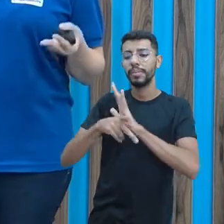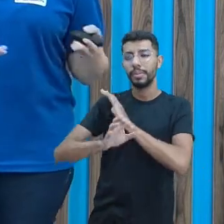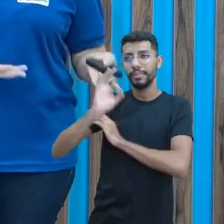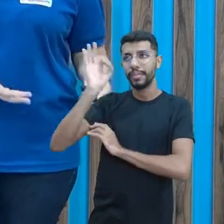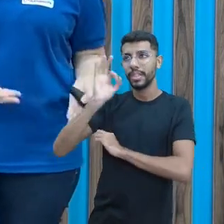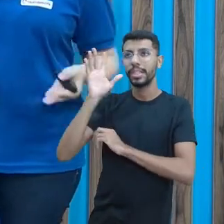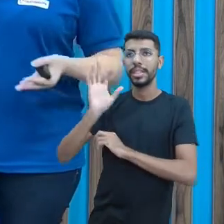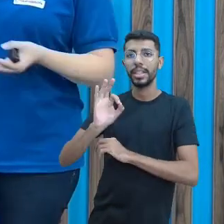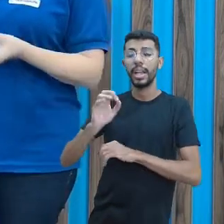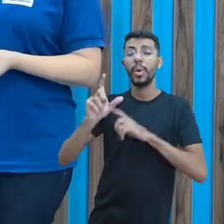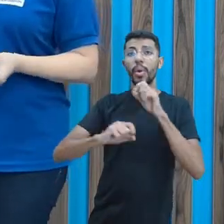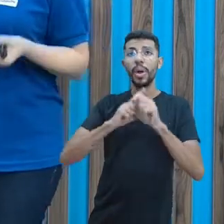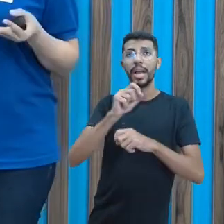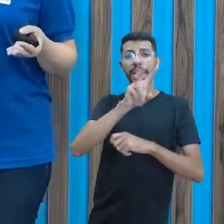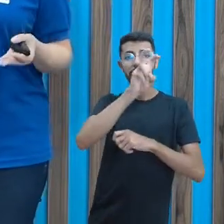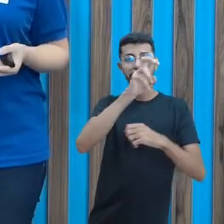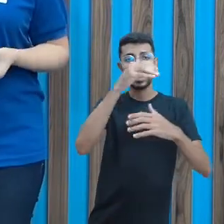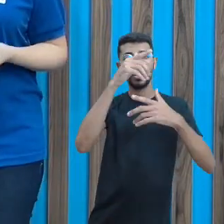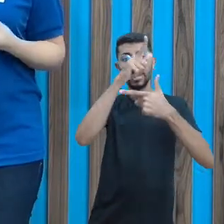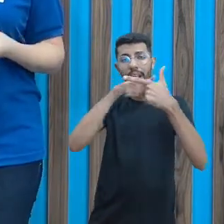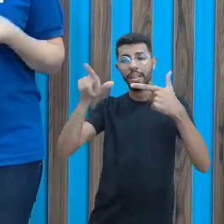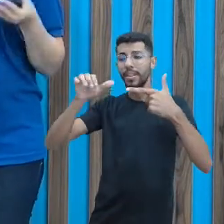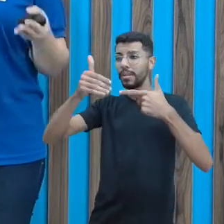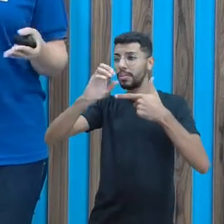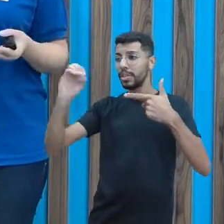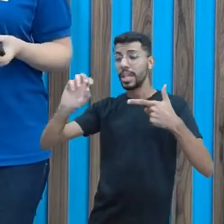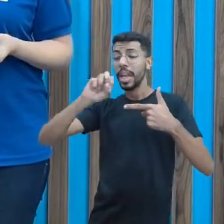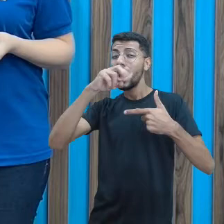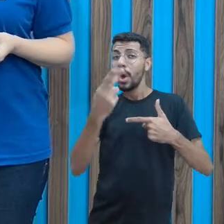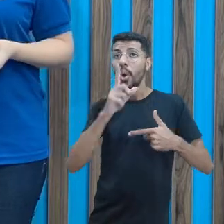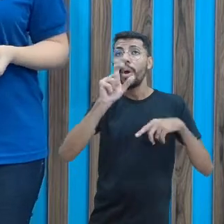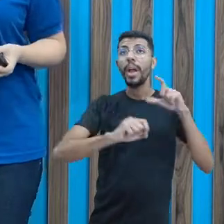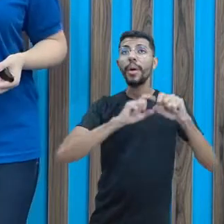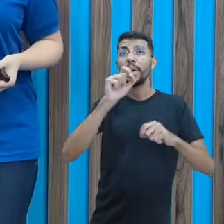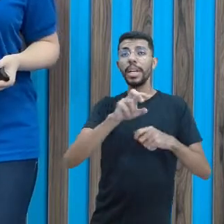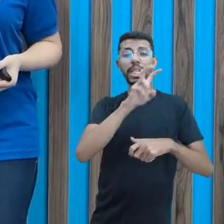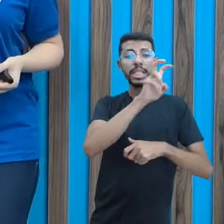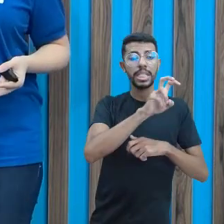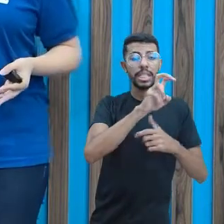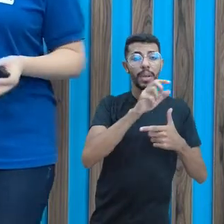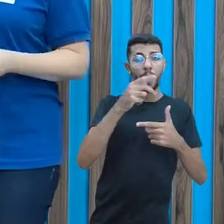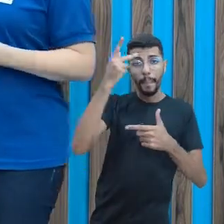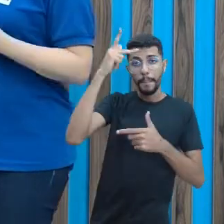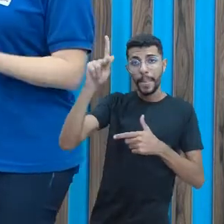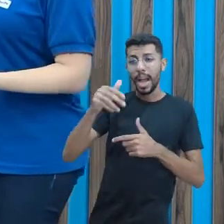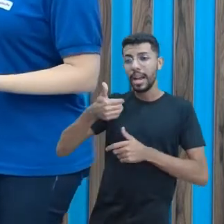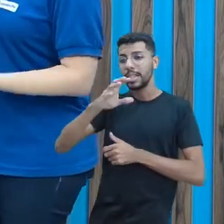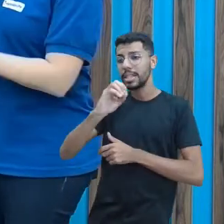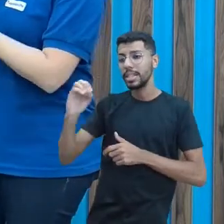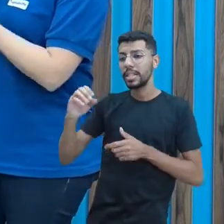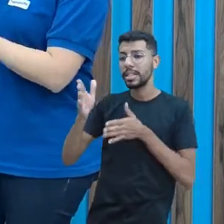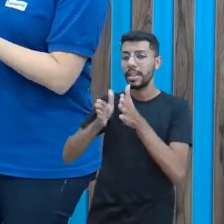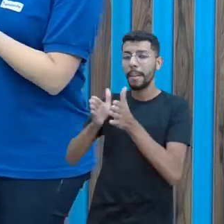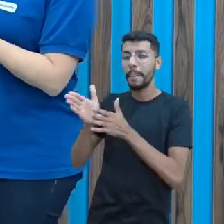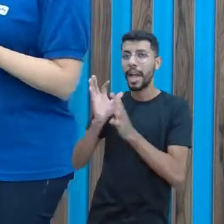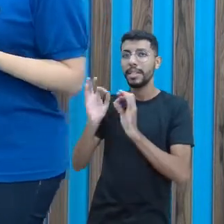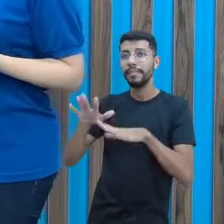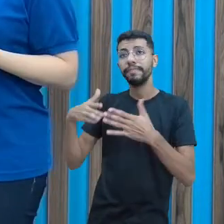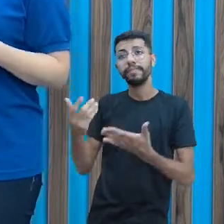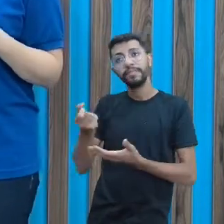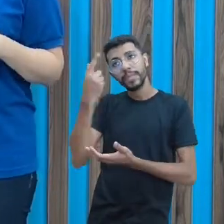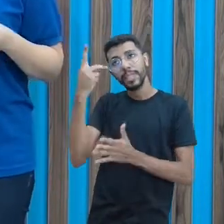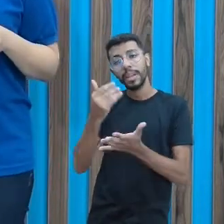está dividido por 100, ou que está na razão de 5 para 100 partes, tá certo? A ideia inicial é que a gente